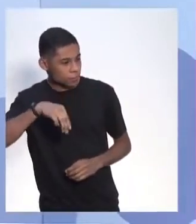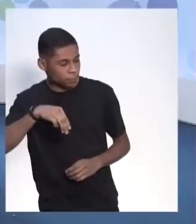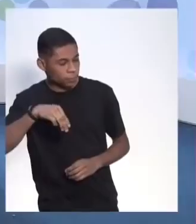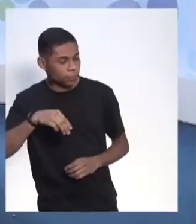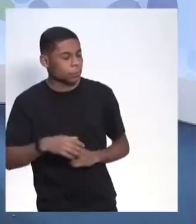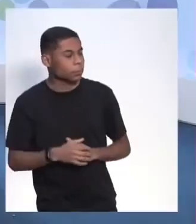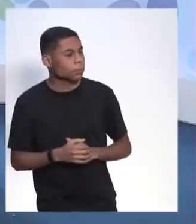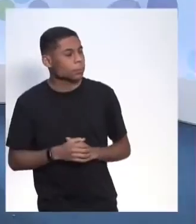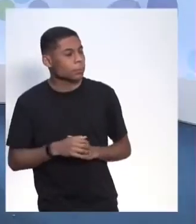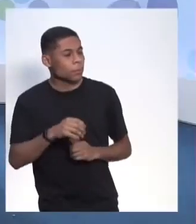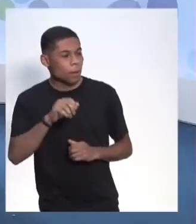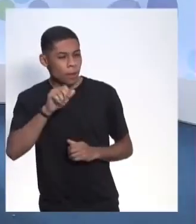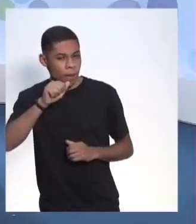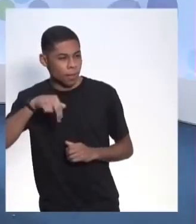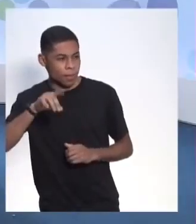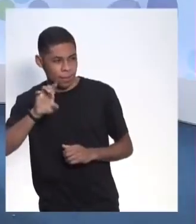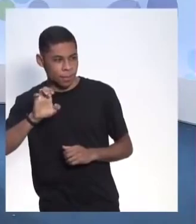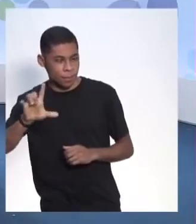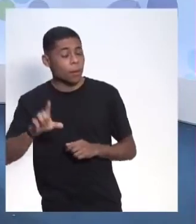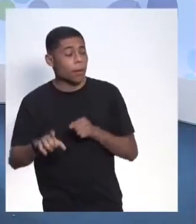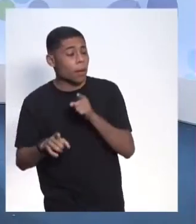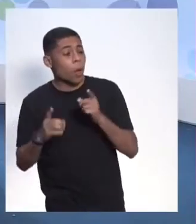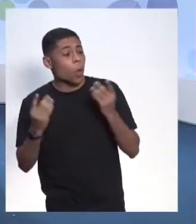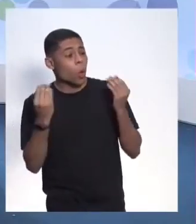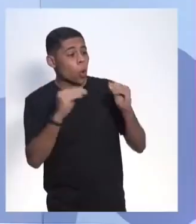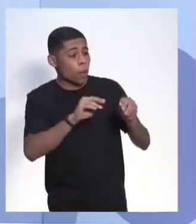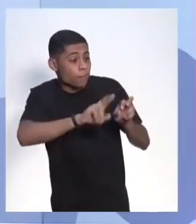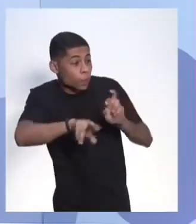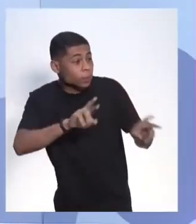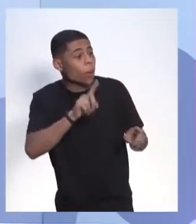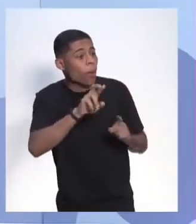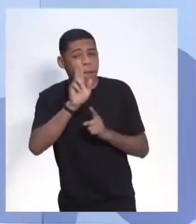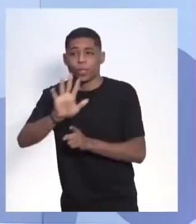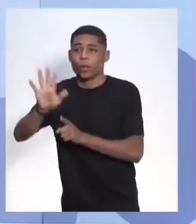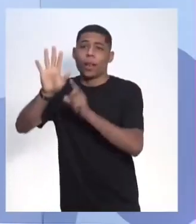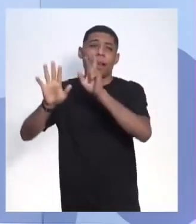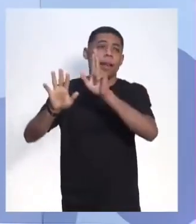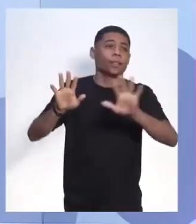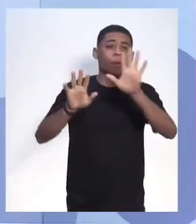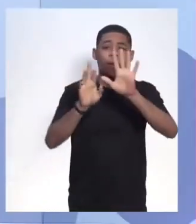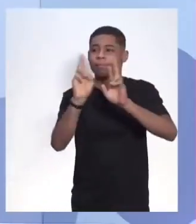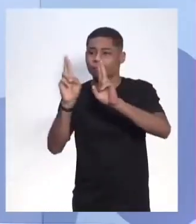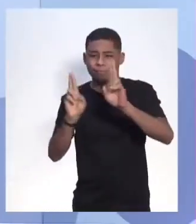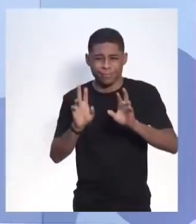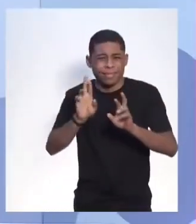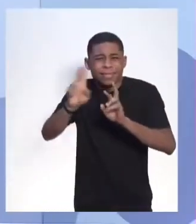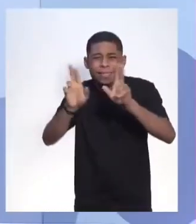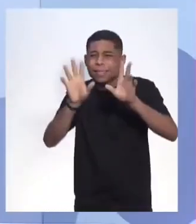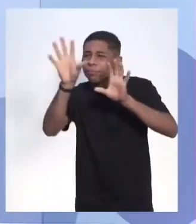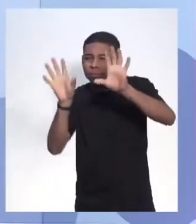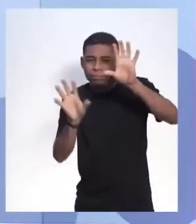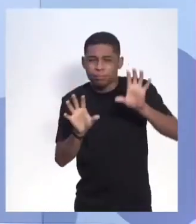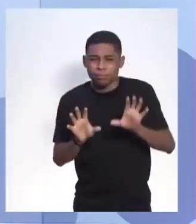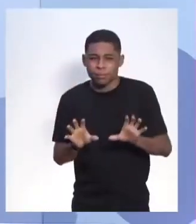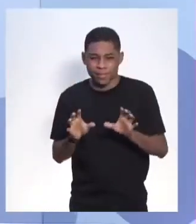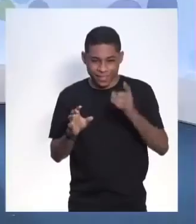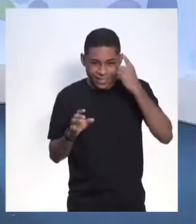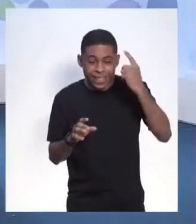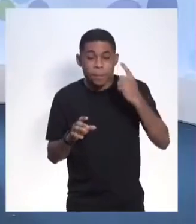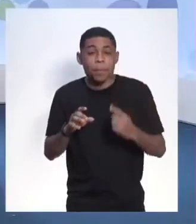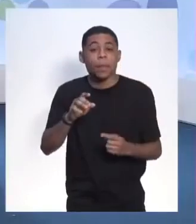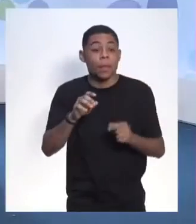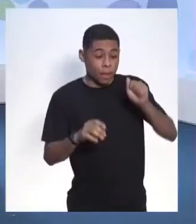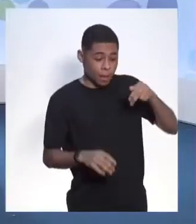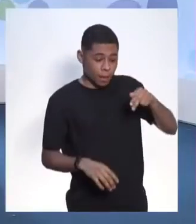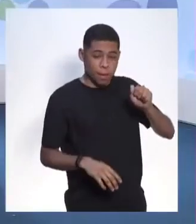Pro Miriam, acho que Andel, ela colocou a variação regional. Variação Olha, regional. regional. A Pro Ana Maria